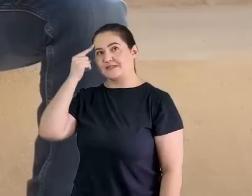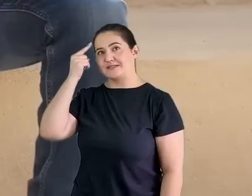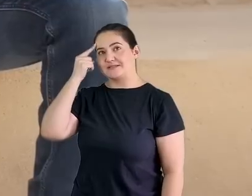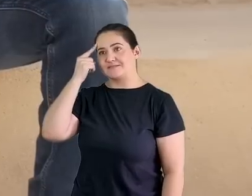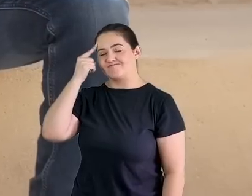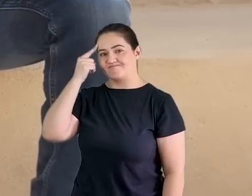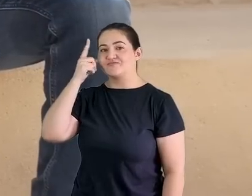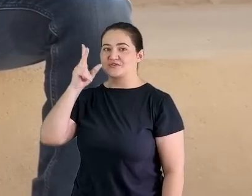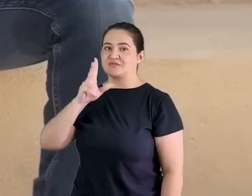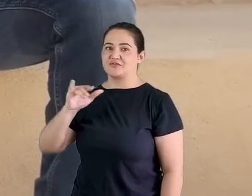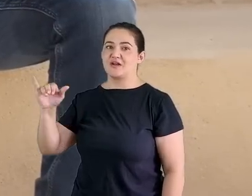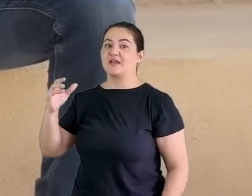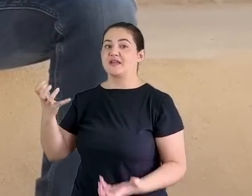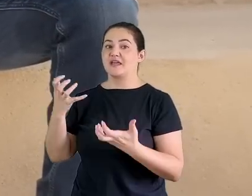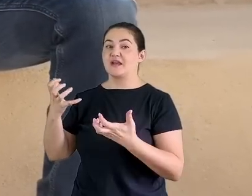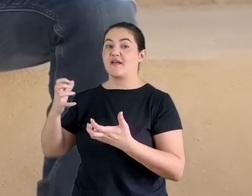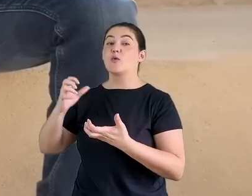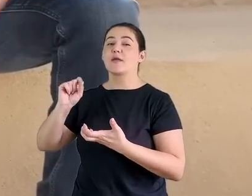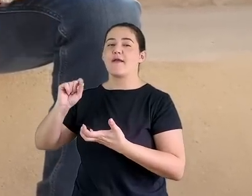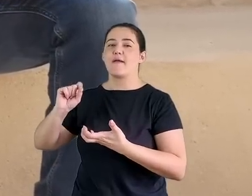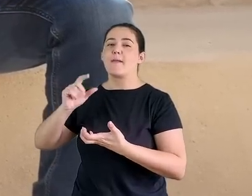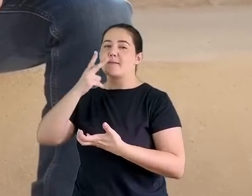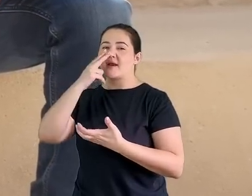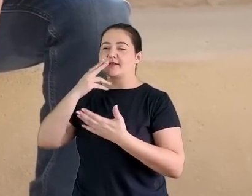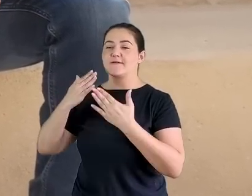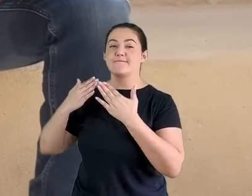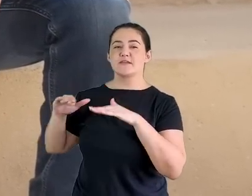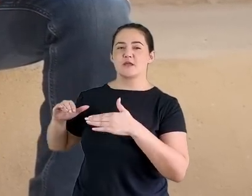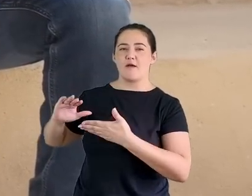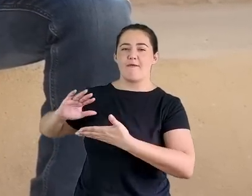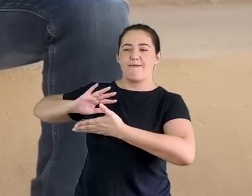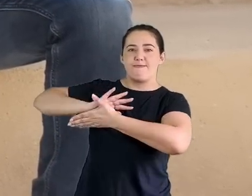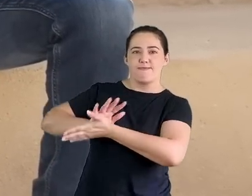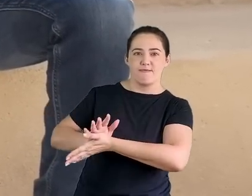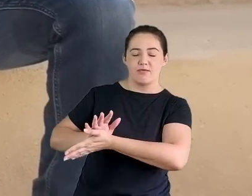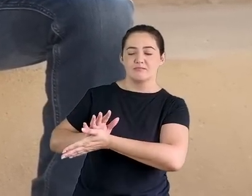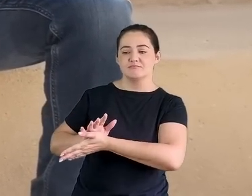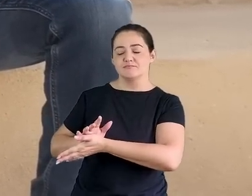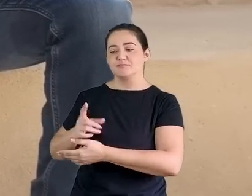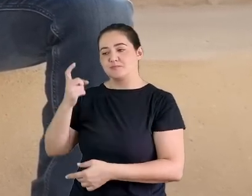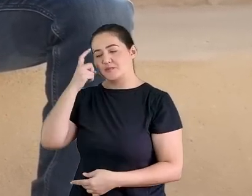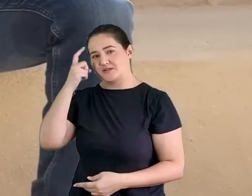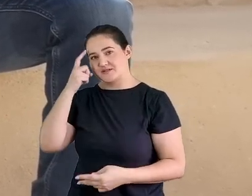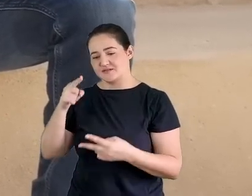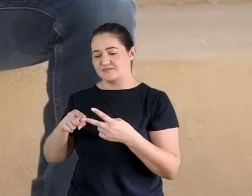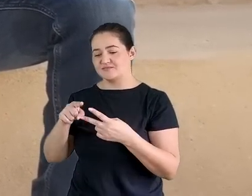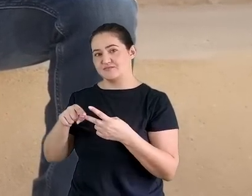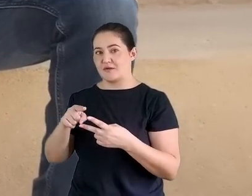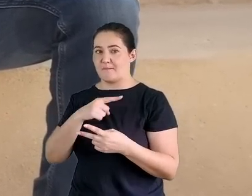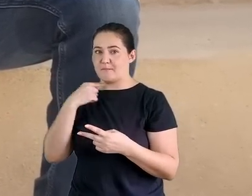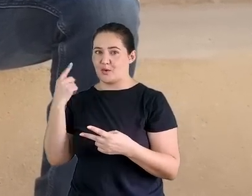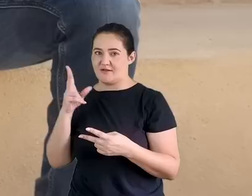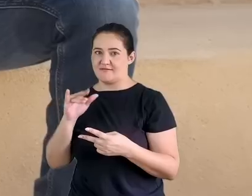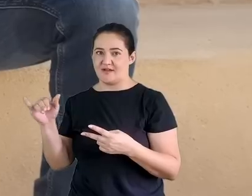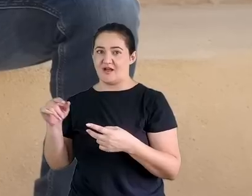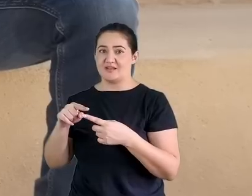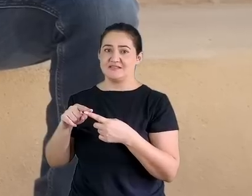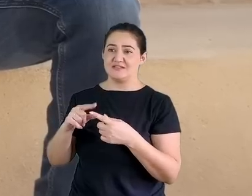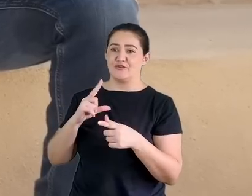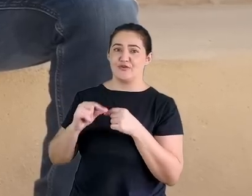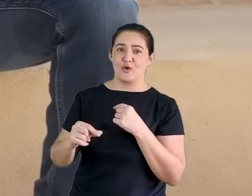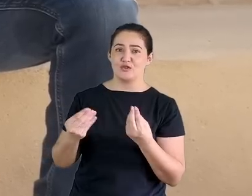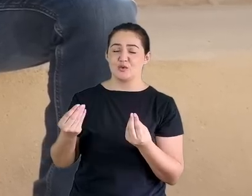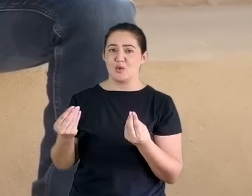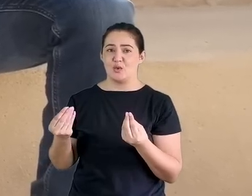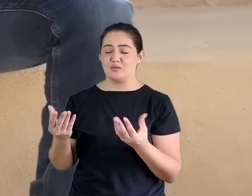rebeldes. Portanto, o destino deles seria muito triste. Essas são as opções que ele lhes dá, mas ele está falando principalmente sobre a ideia